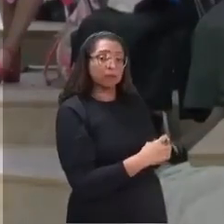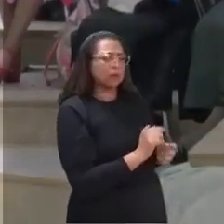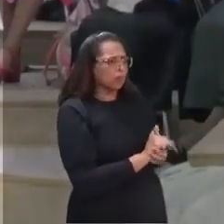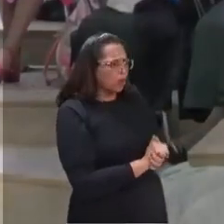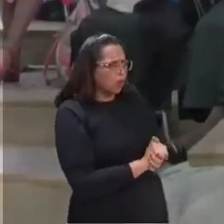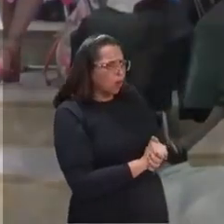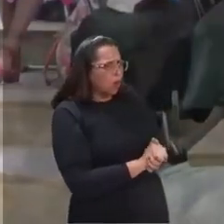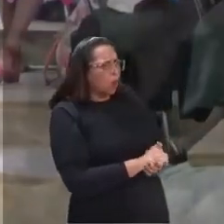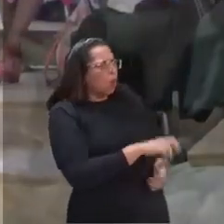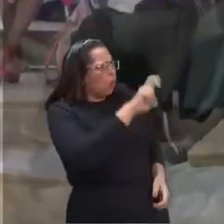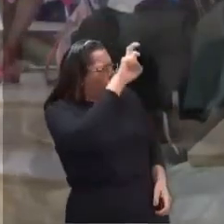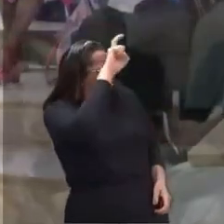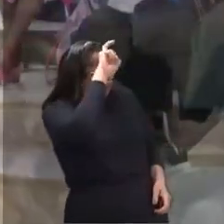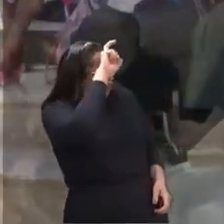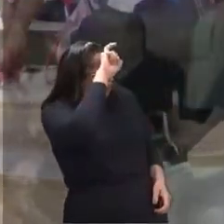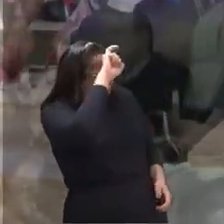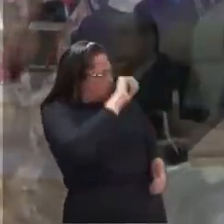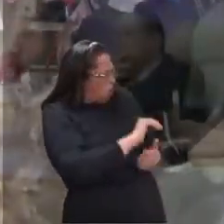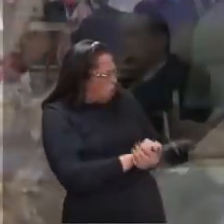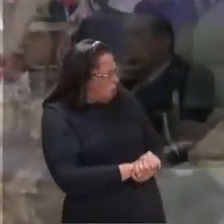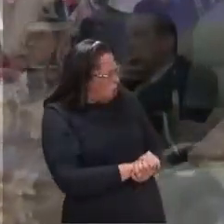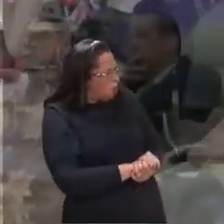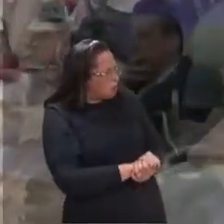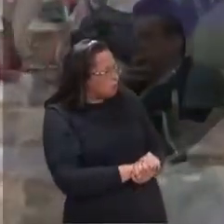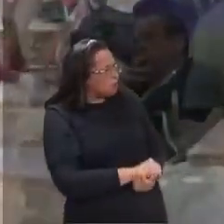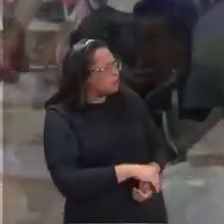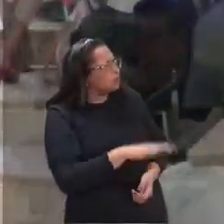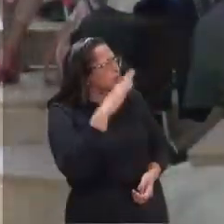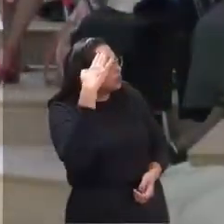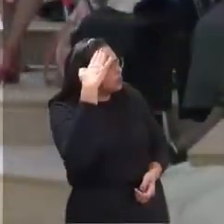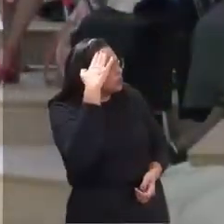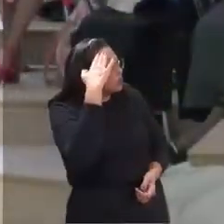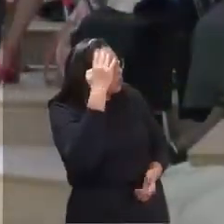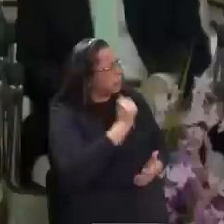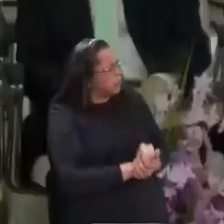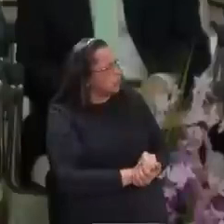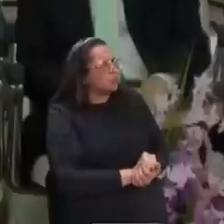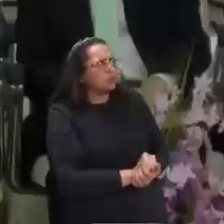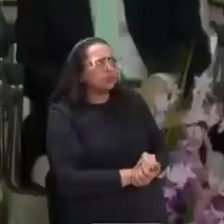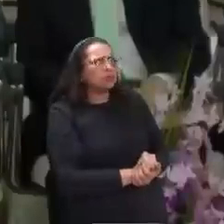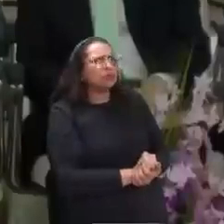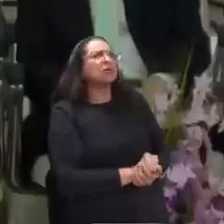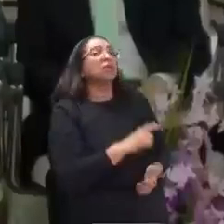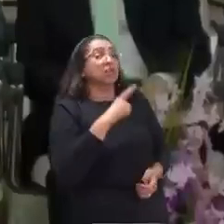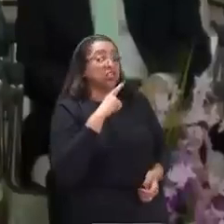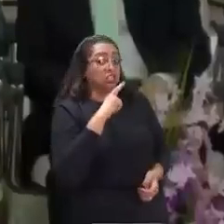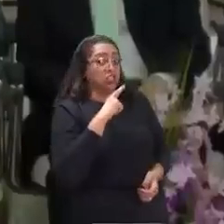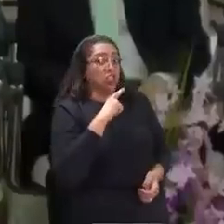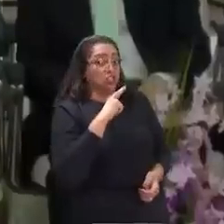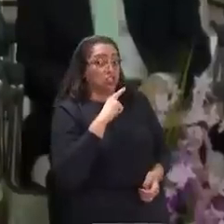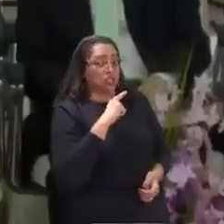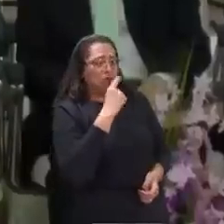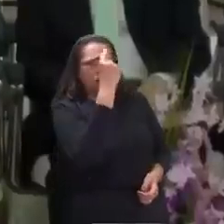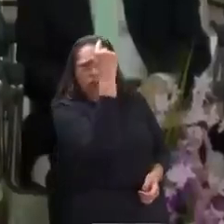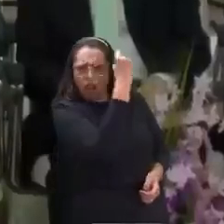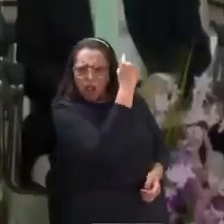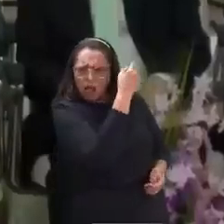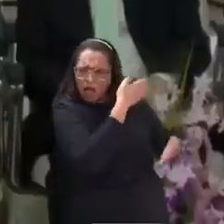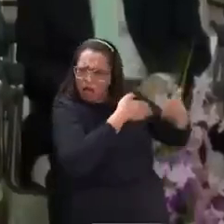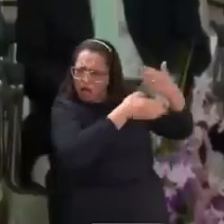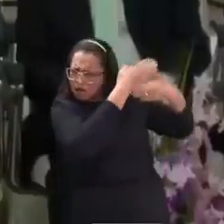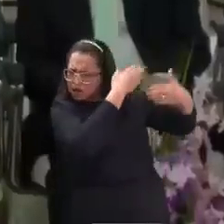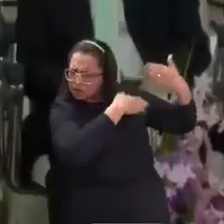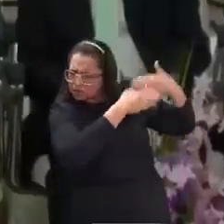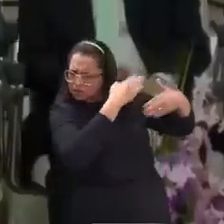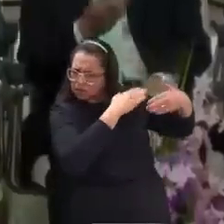não sabia nada de José começou a reinar. Veja que fazia tempo. A história tirou José da